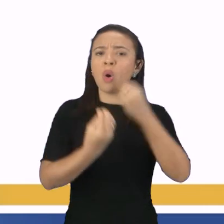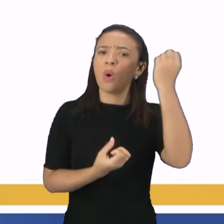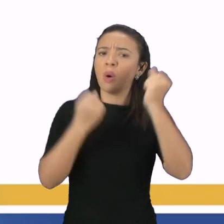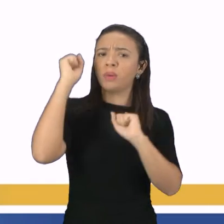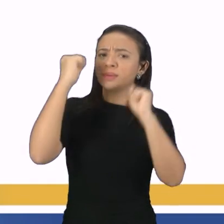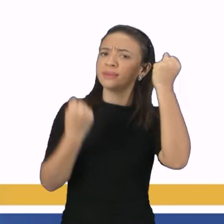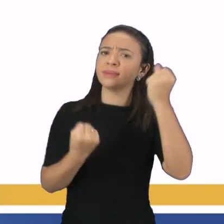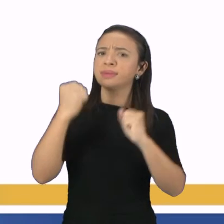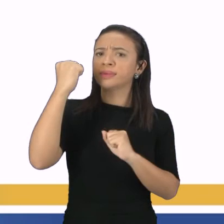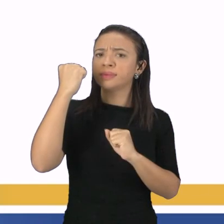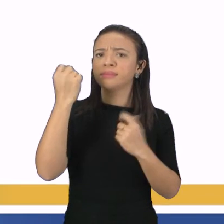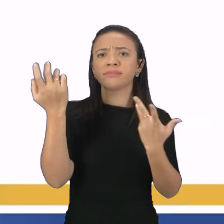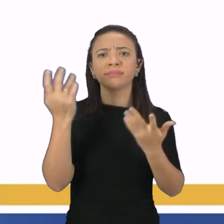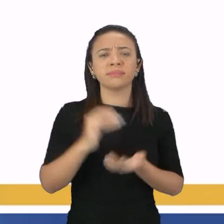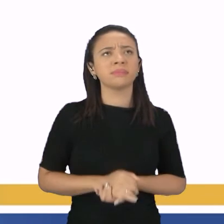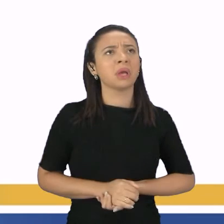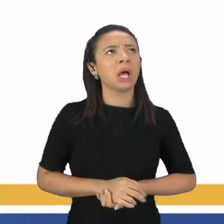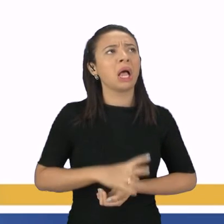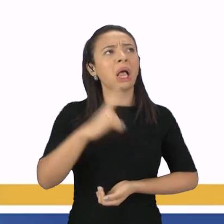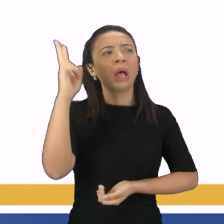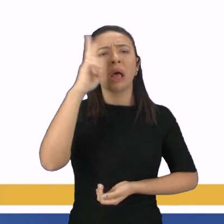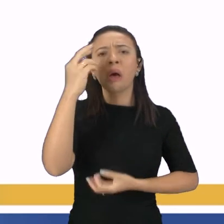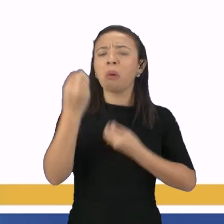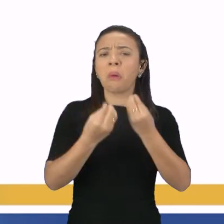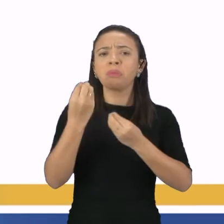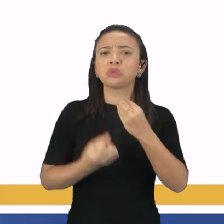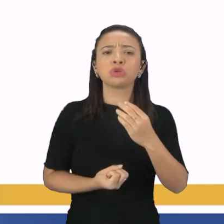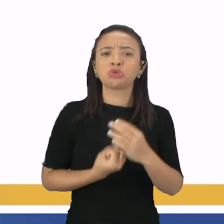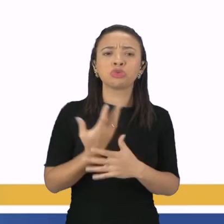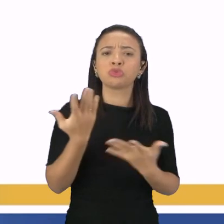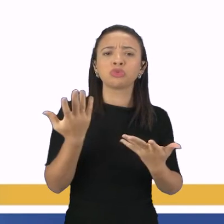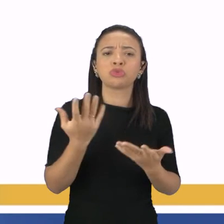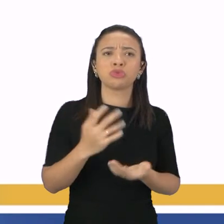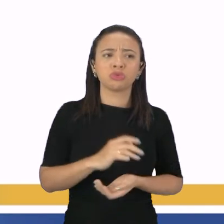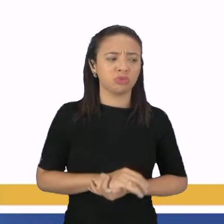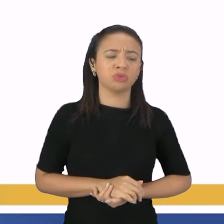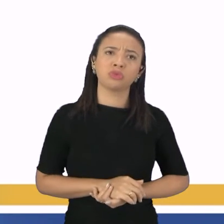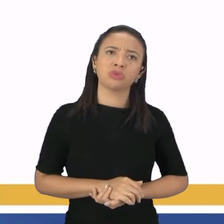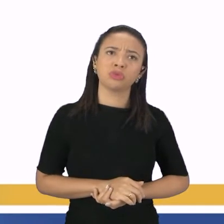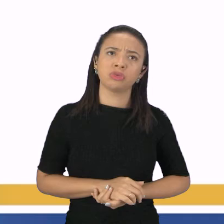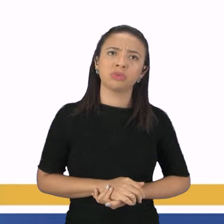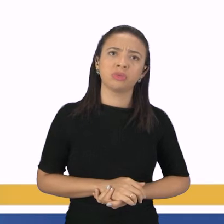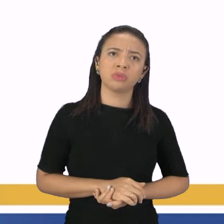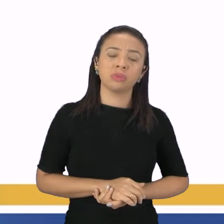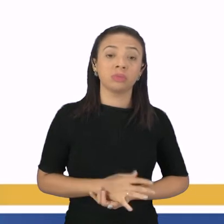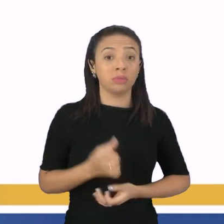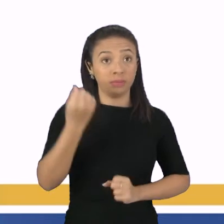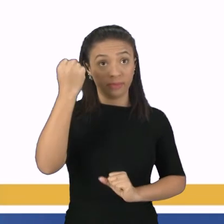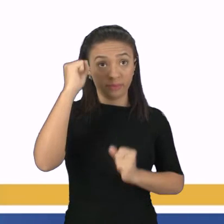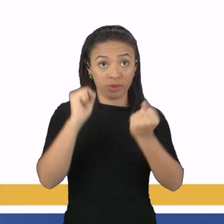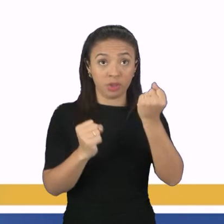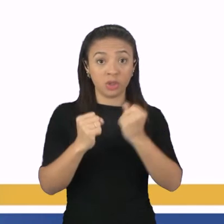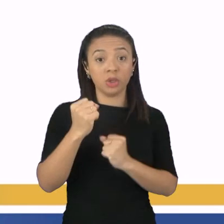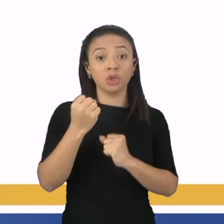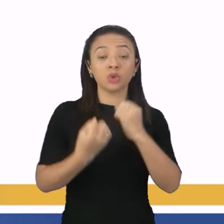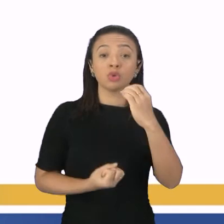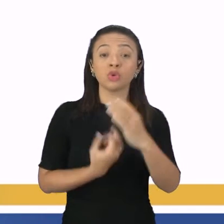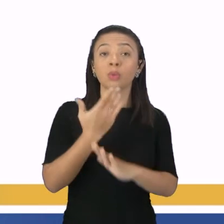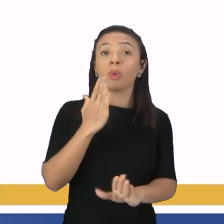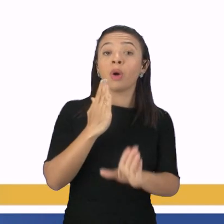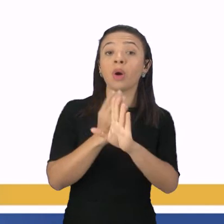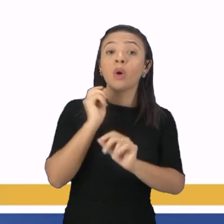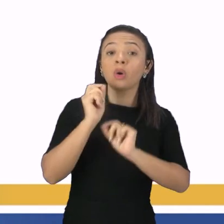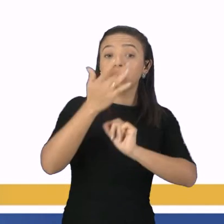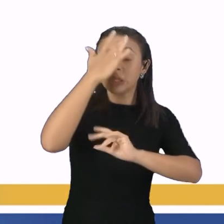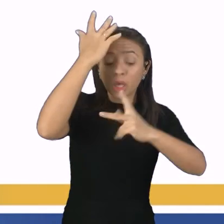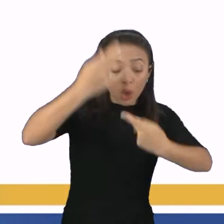educação física, né? Como é que a gente lembra como surgiu a educação física? A educação física surgiu da necessidade